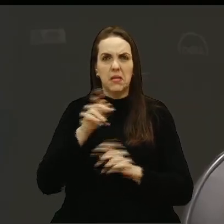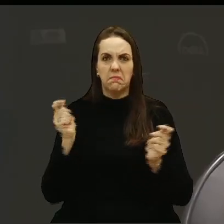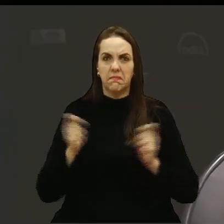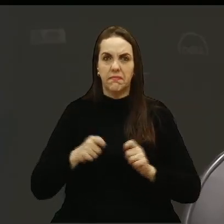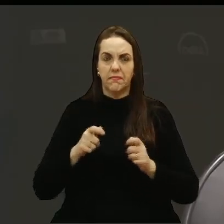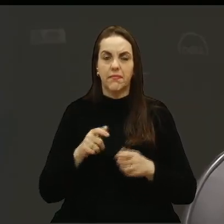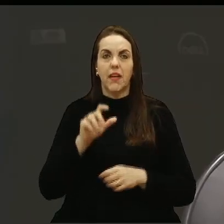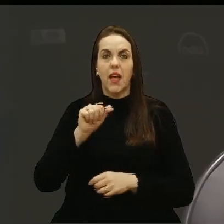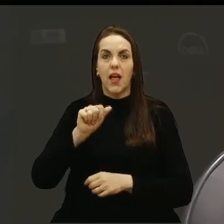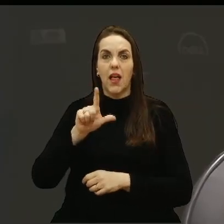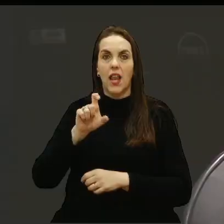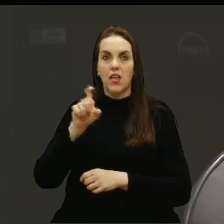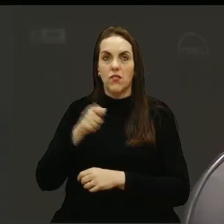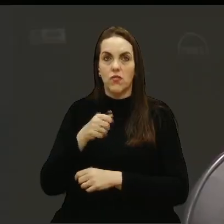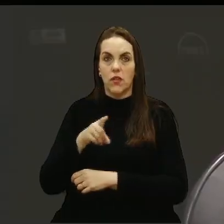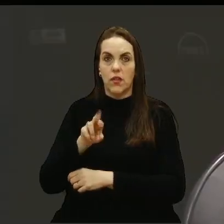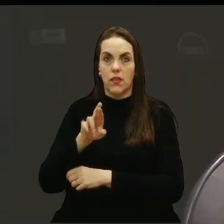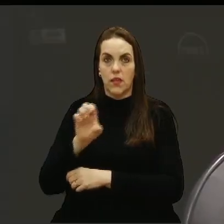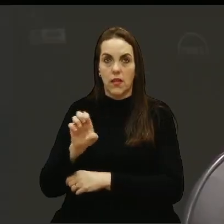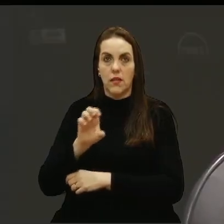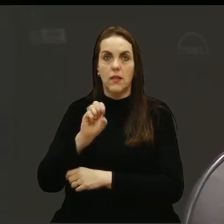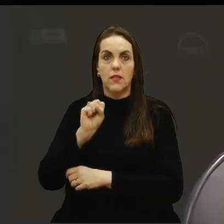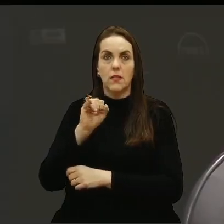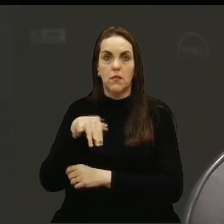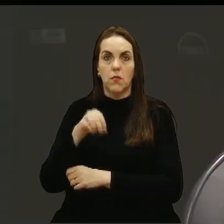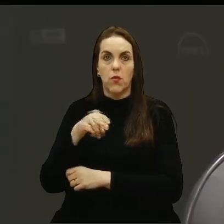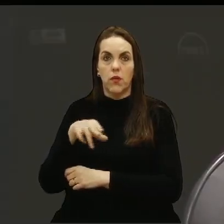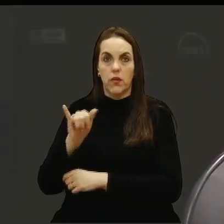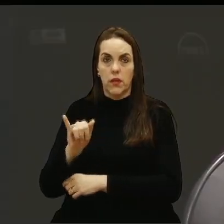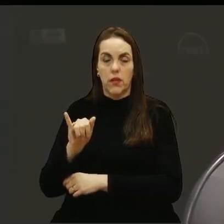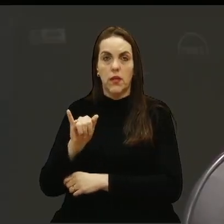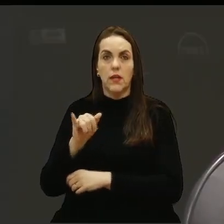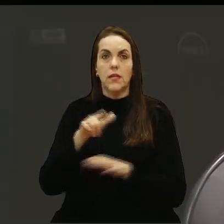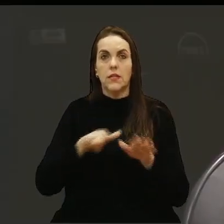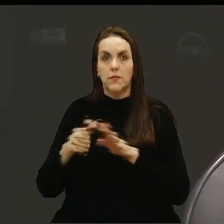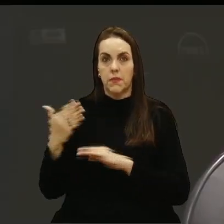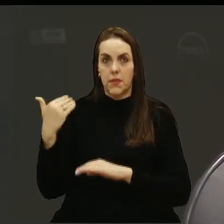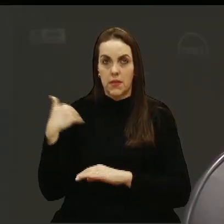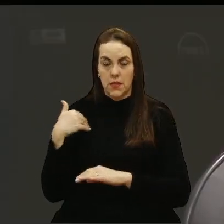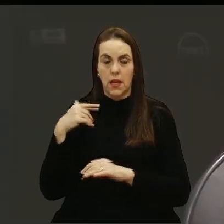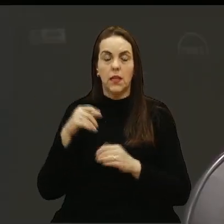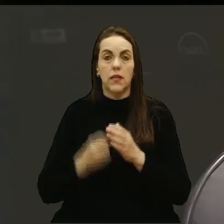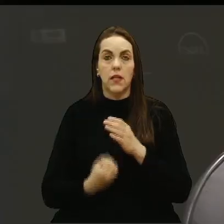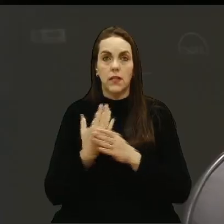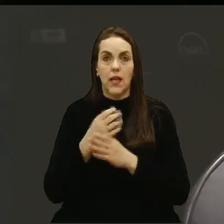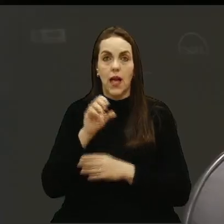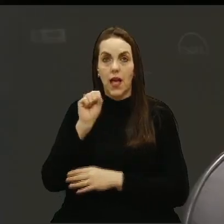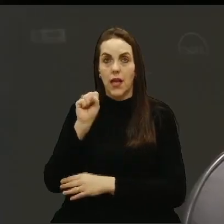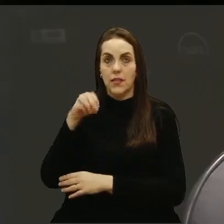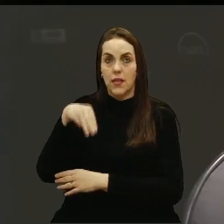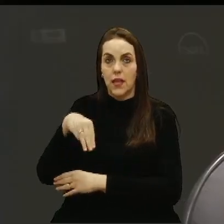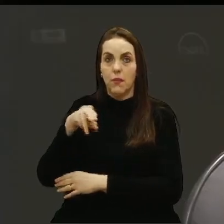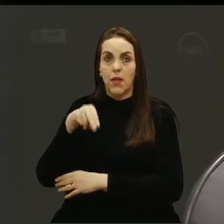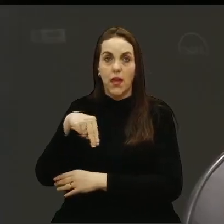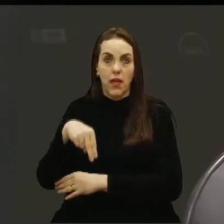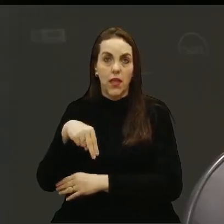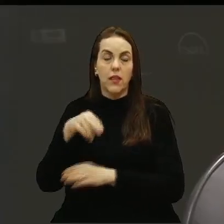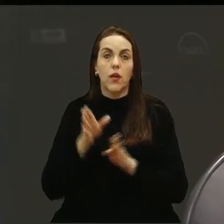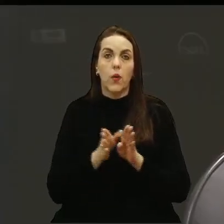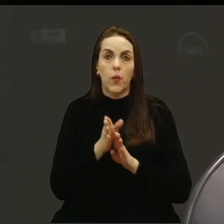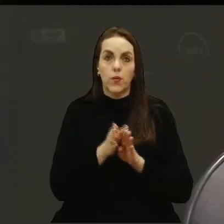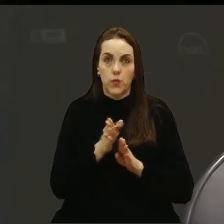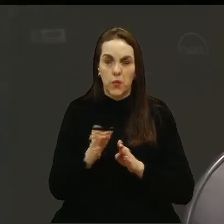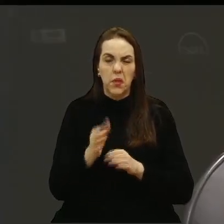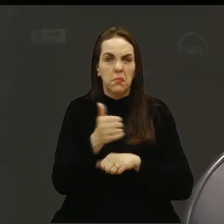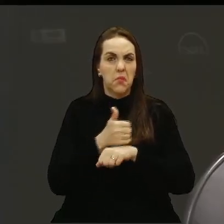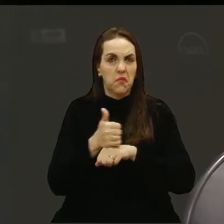Simone. E na última semana ele promoveu o lançamento da SMN Consultoria. Ele que é um profissional consolidado,